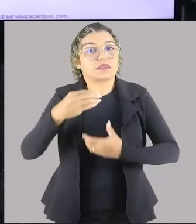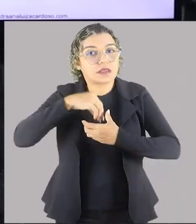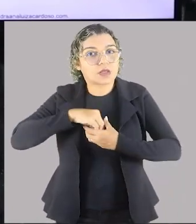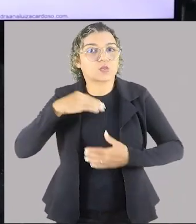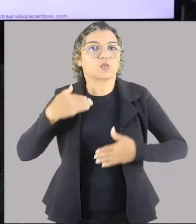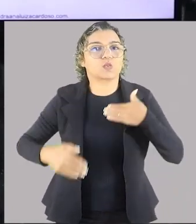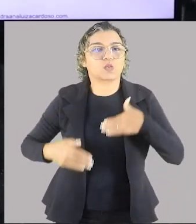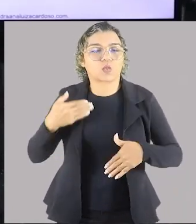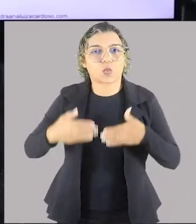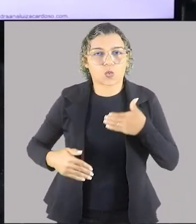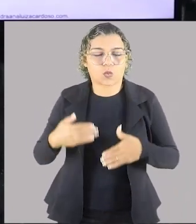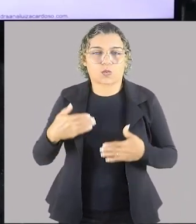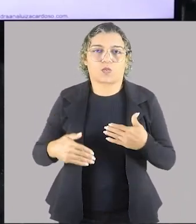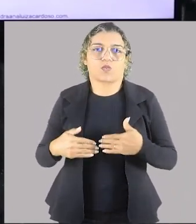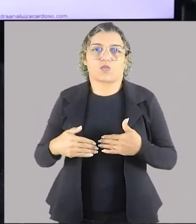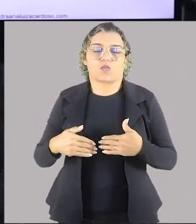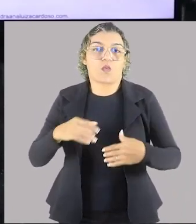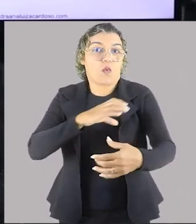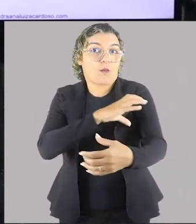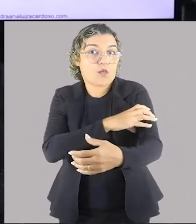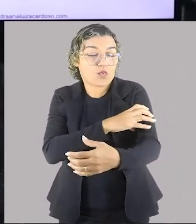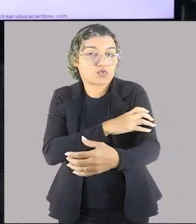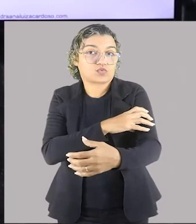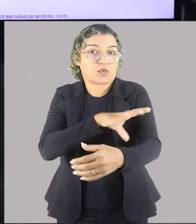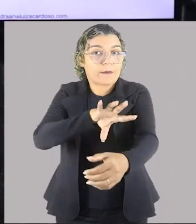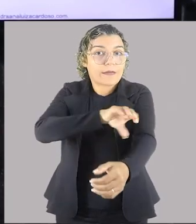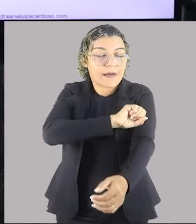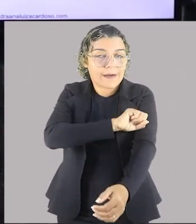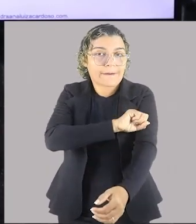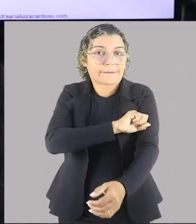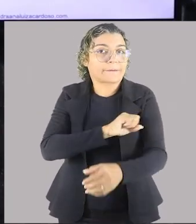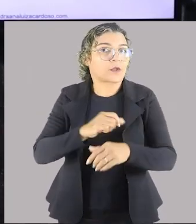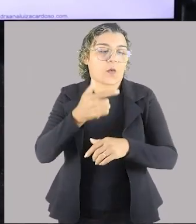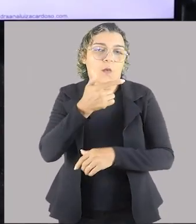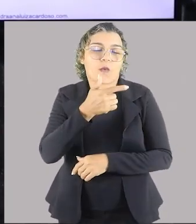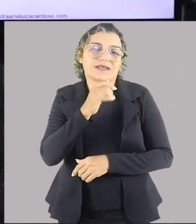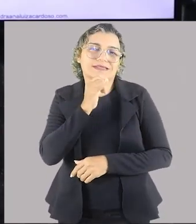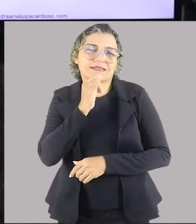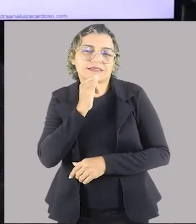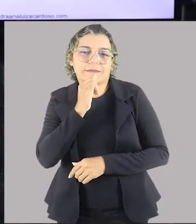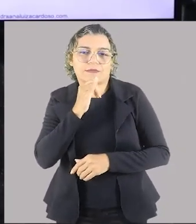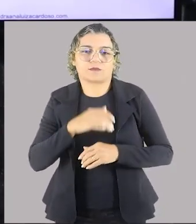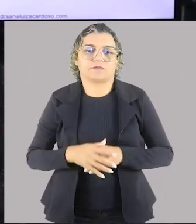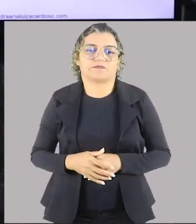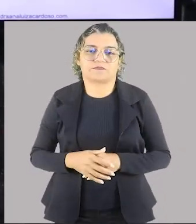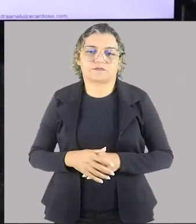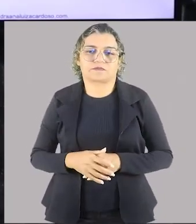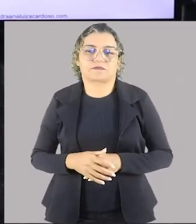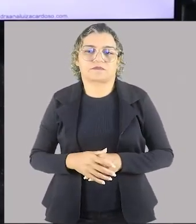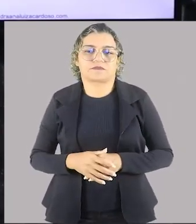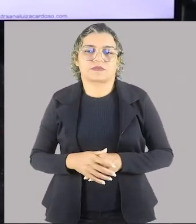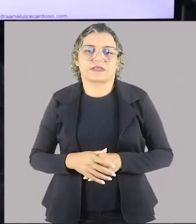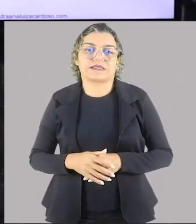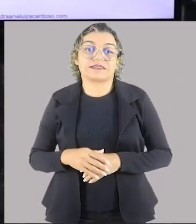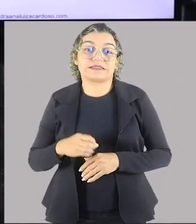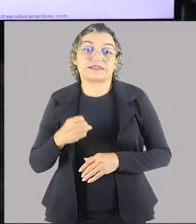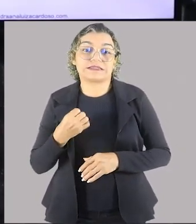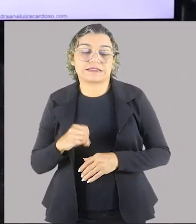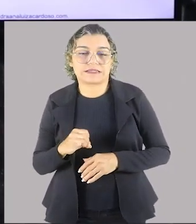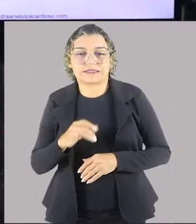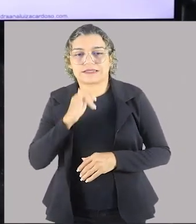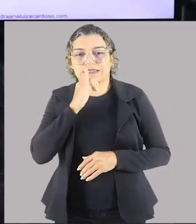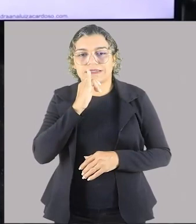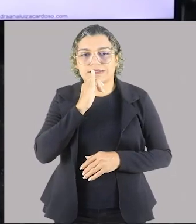a glicose para dentro da musculatura sem precisar da insulina. Então, mesmo que tenha um defeito na comunicação